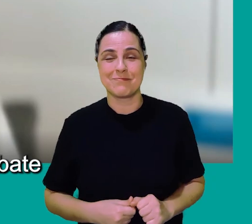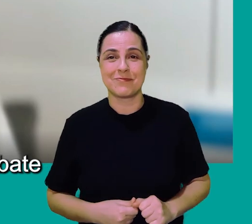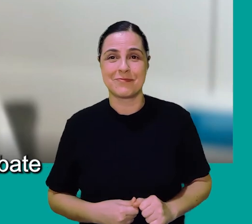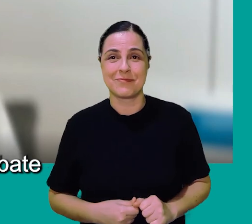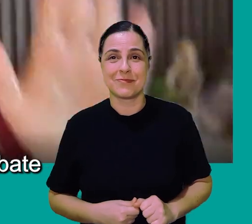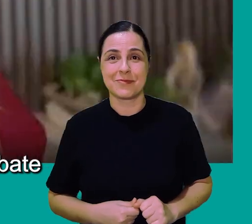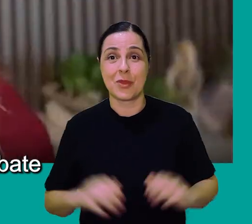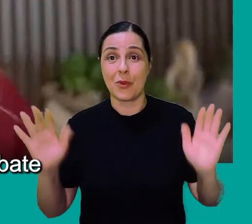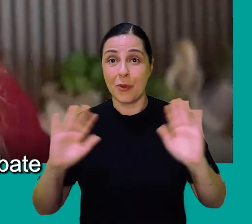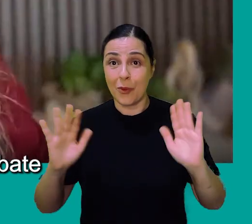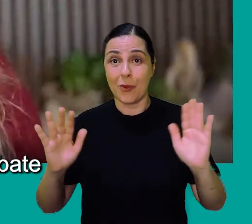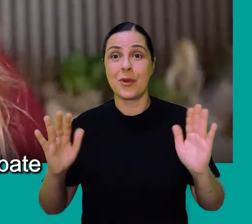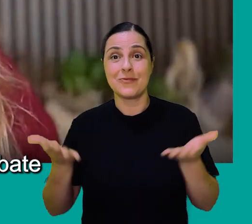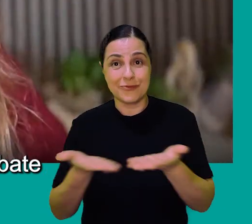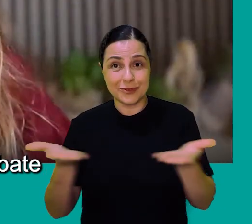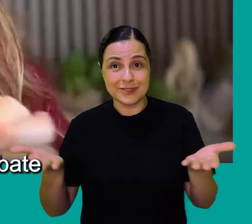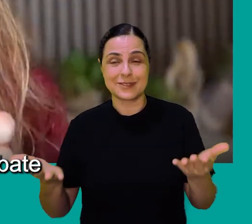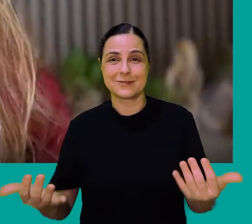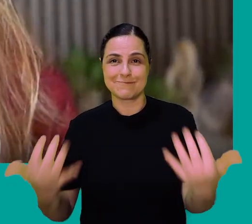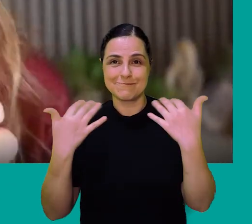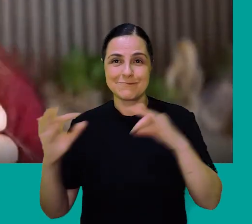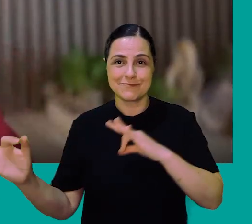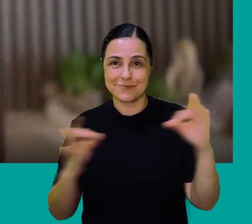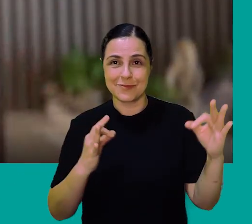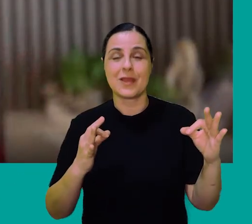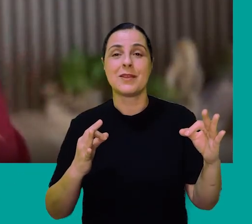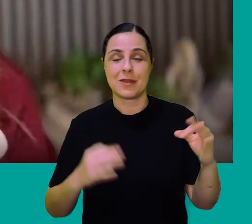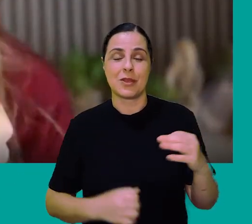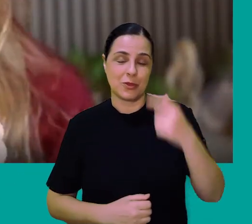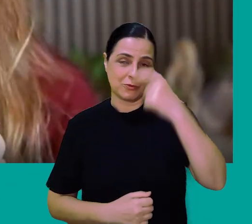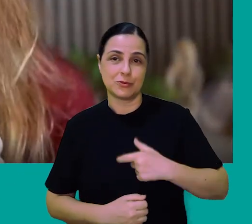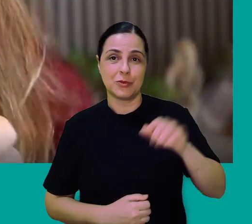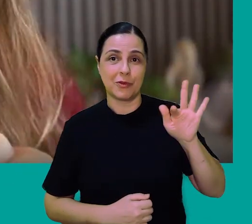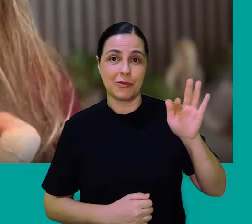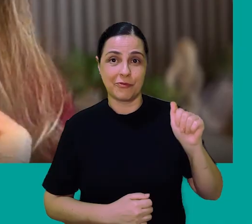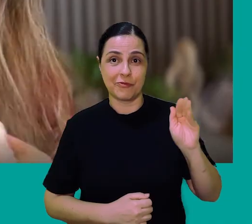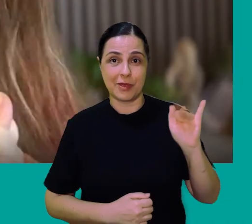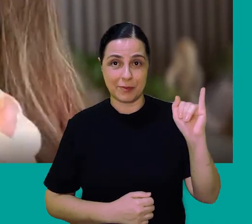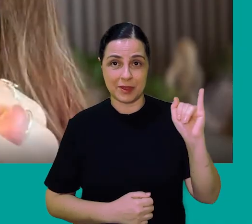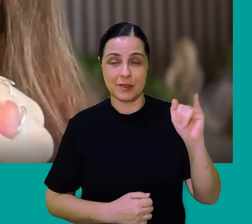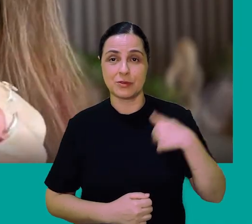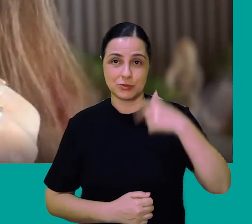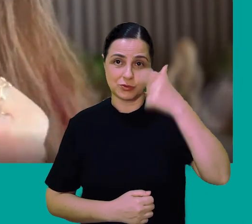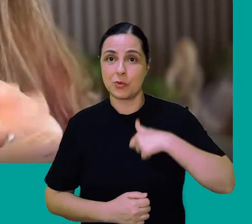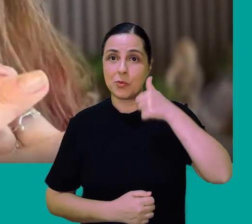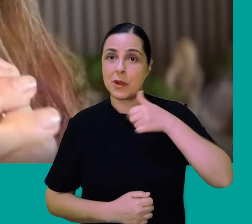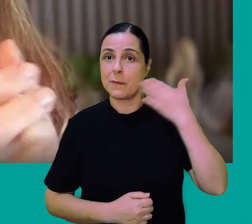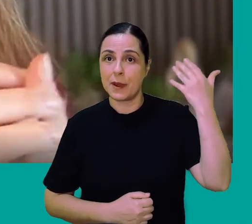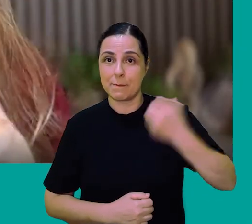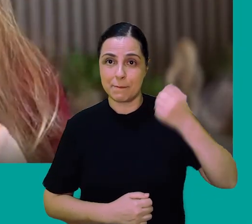Oi, Ká. Oi, pessoal que acompanha o Bate-Papo de Carlotas. Eu sou Fabi Gutierrez. Eu sou uma mulher branca,